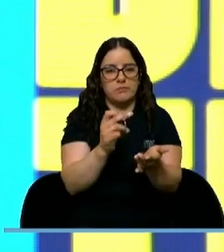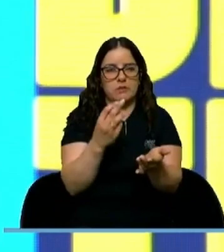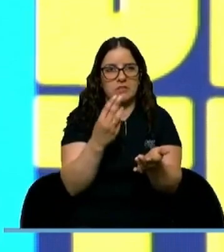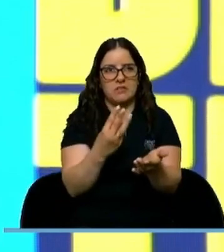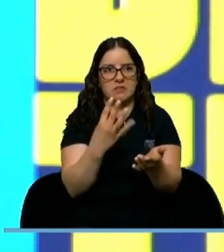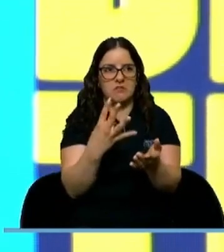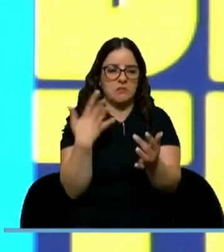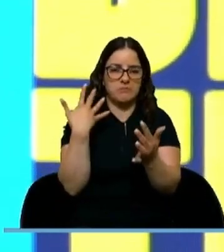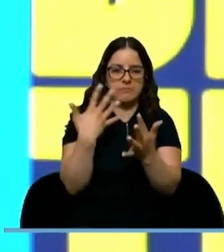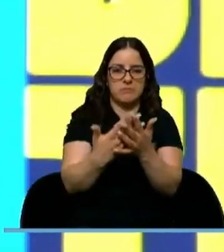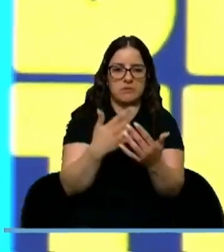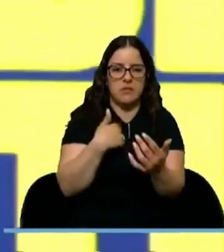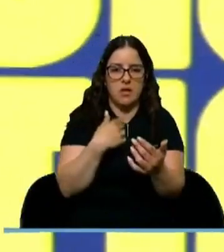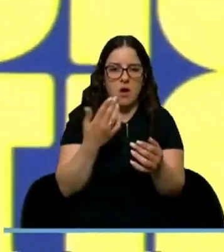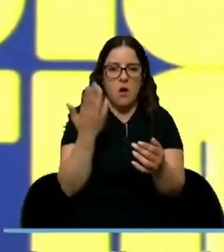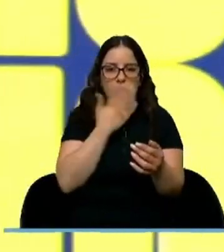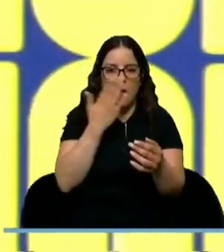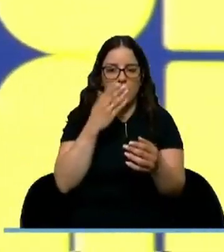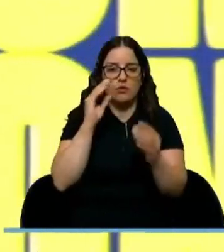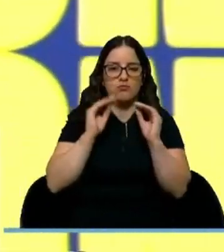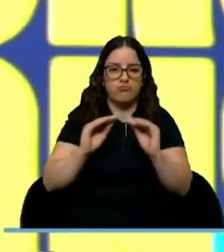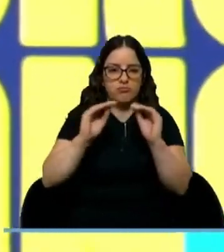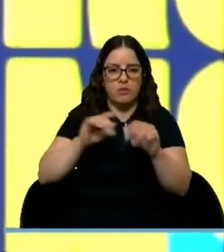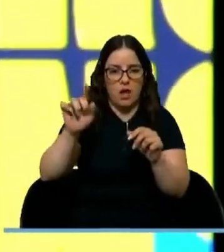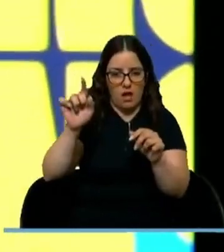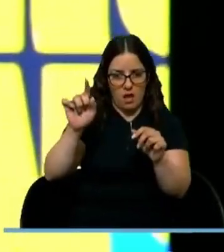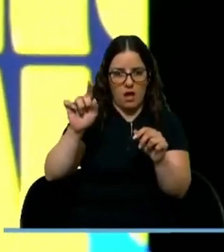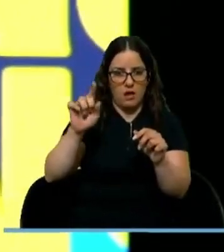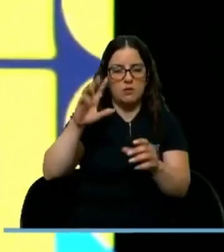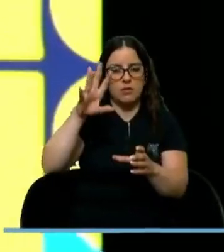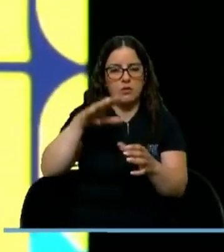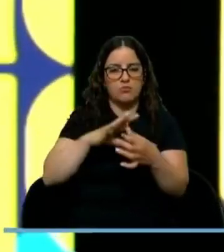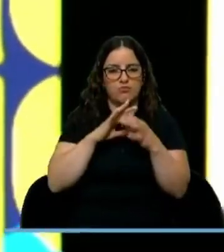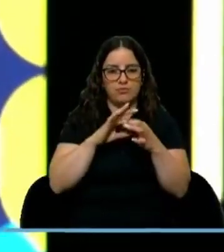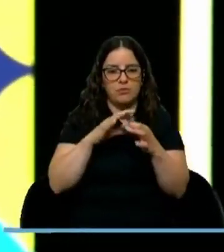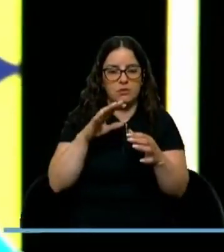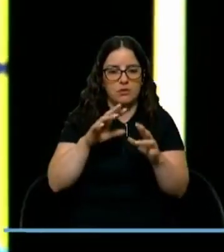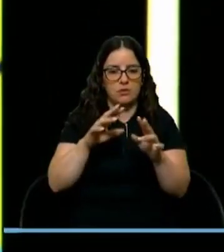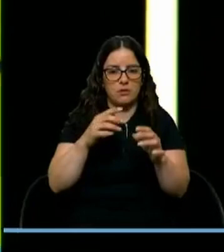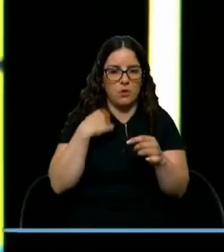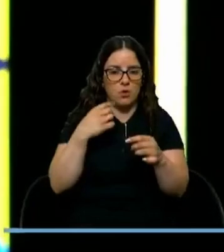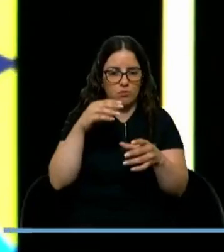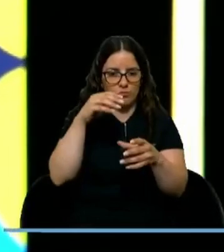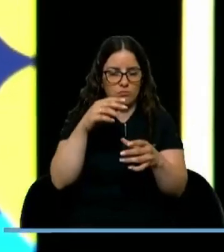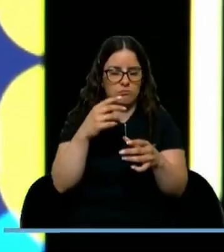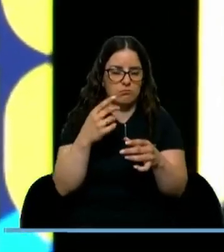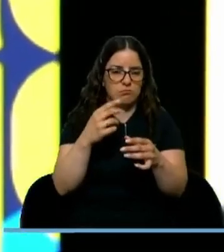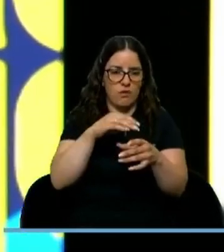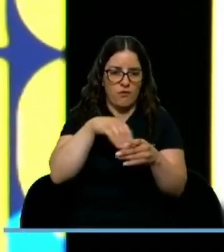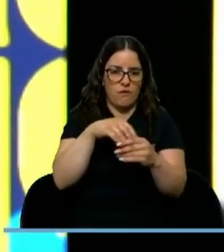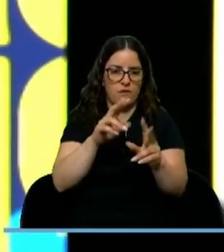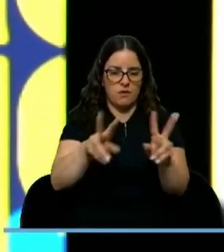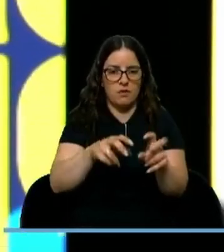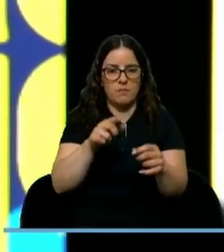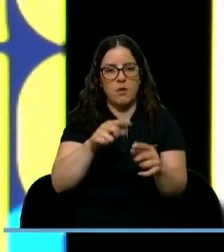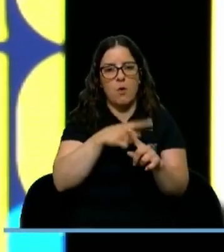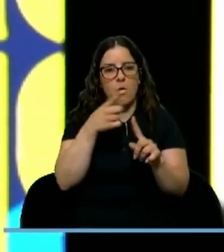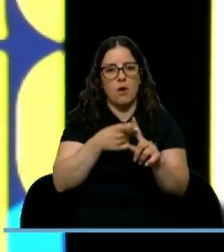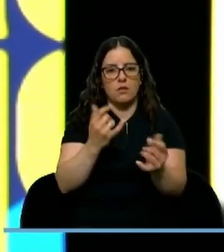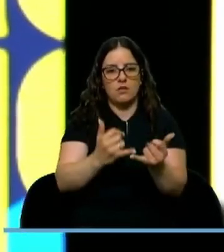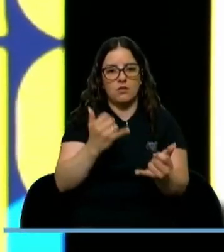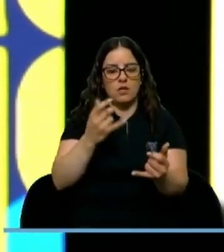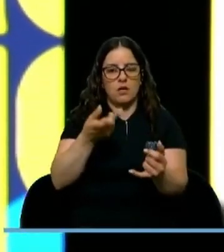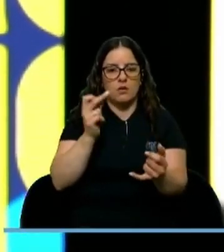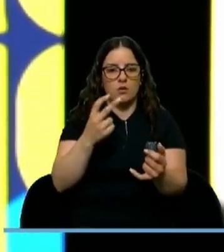4. Eu dou lá aulas, portanto, estou mais dentro do tema. E o passo que foi, para além do Yuan Digital, que lançou há